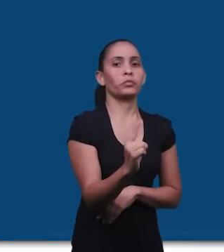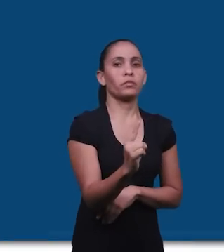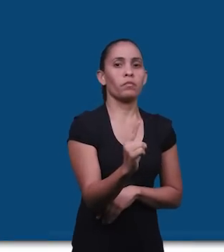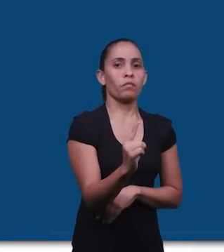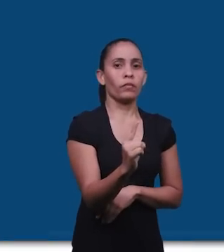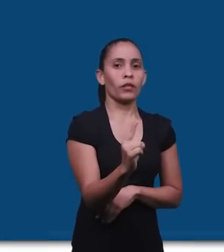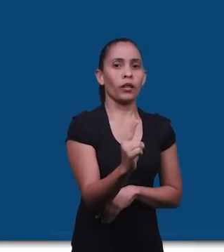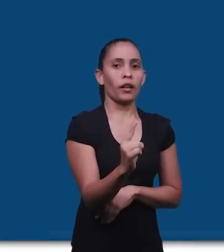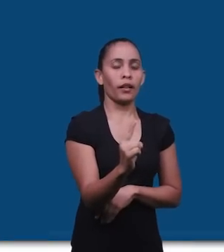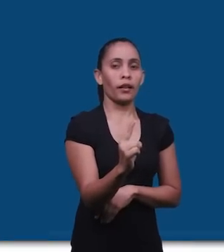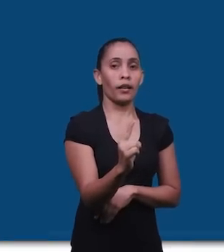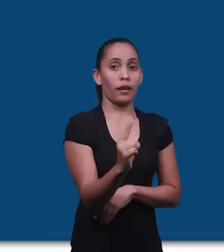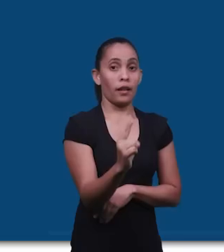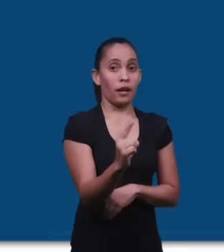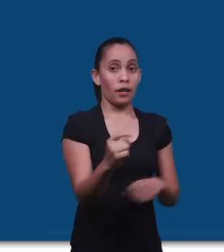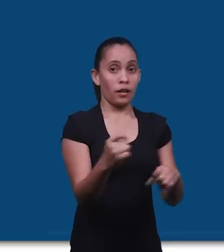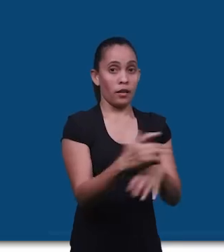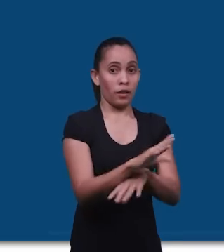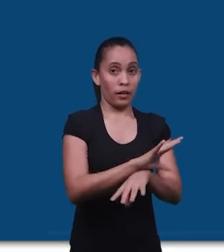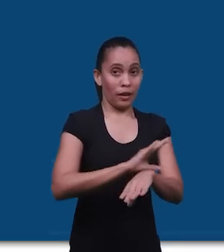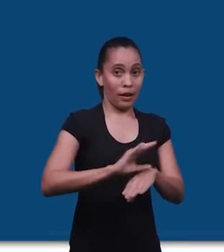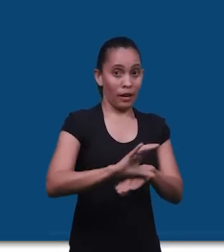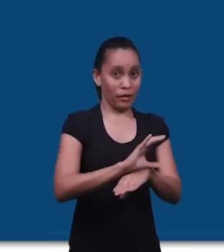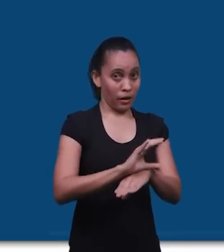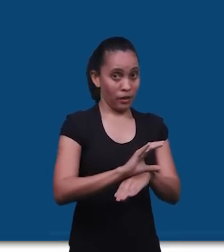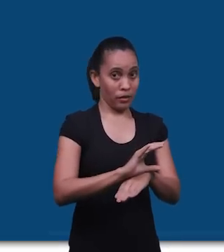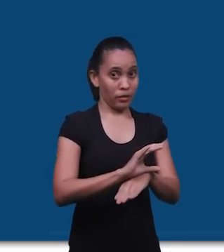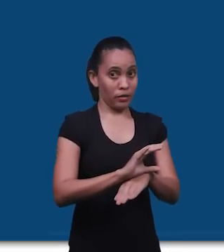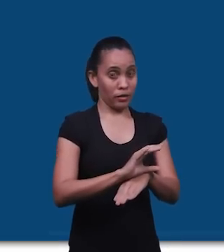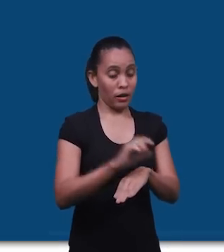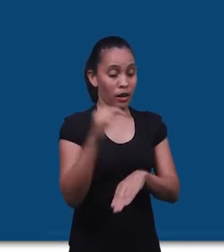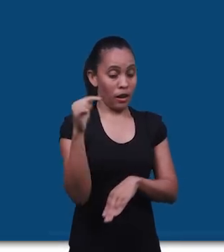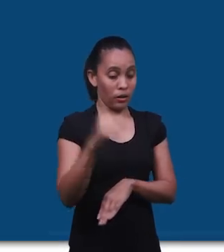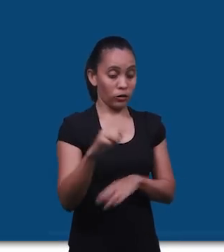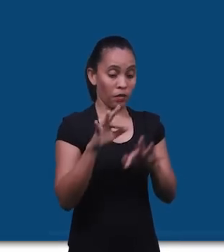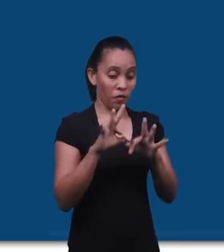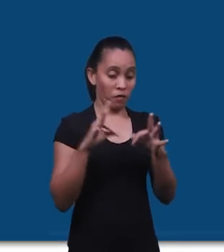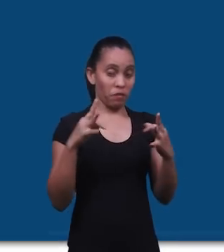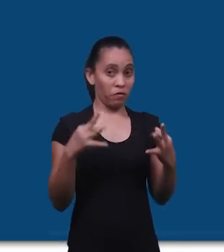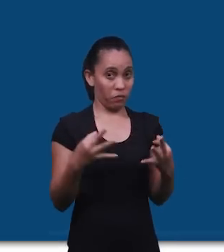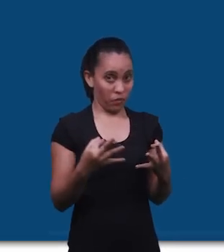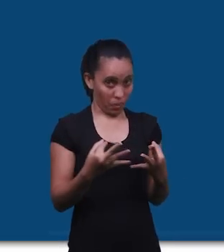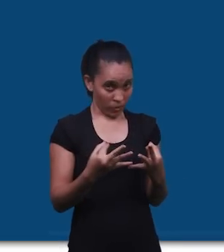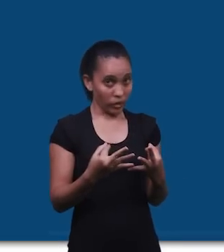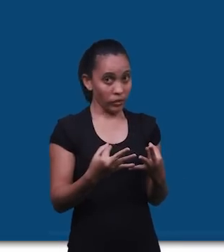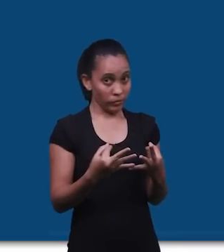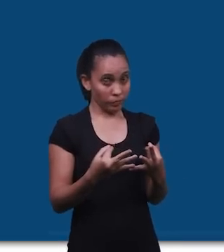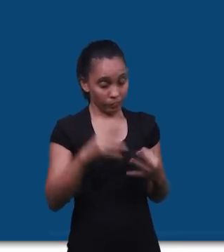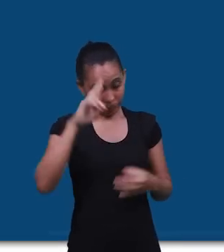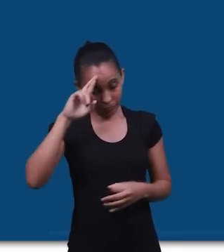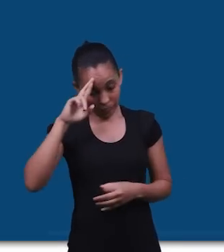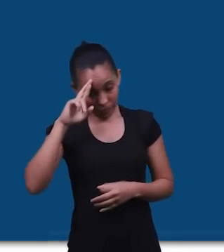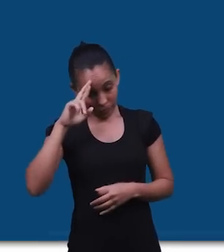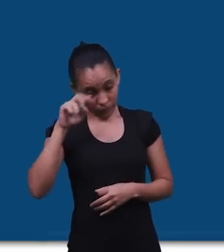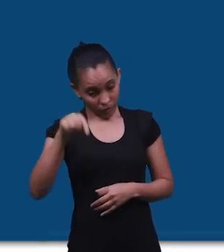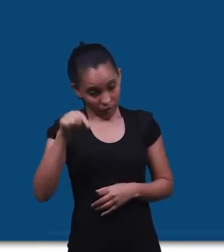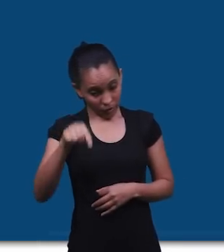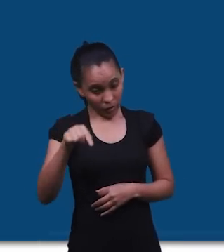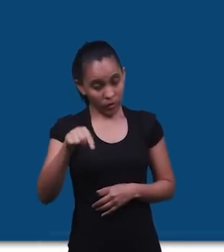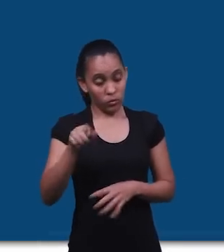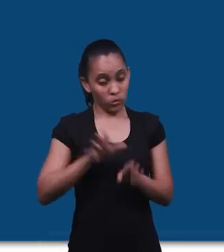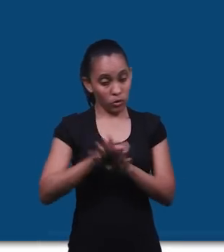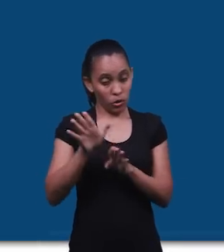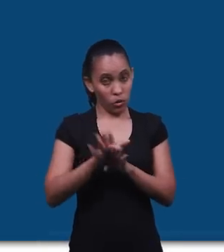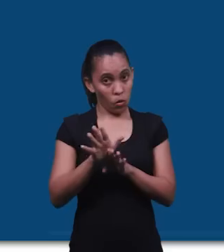a Canaã, a Parã, onde estavam os seus familiares, orientado pelos pais e por